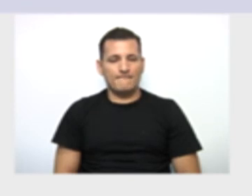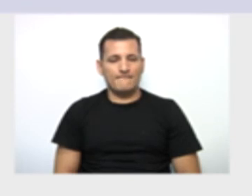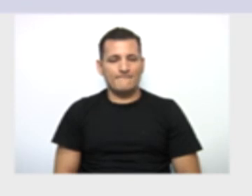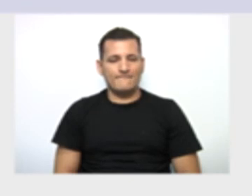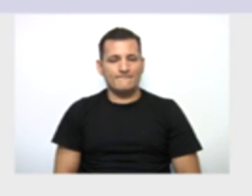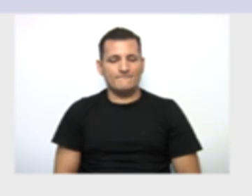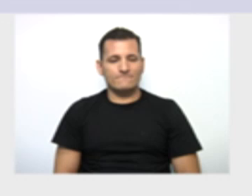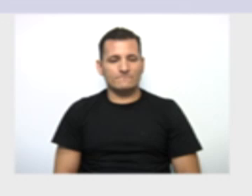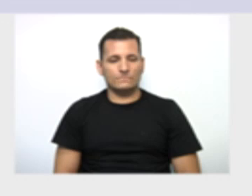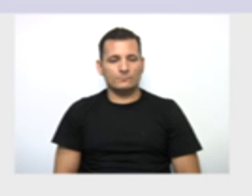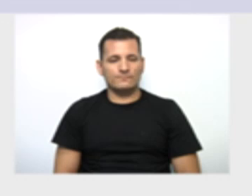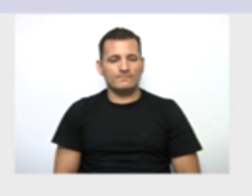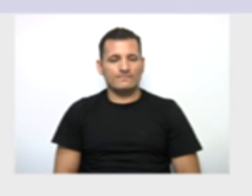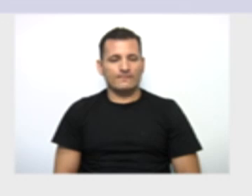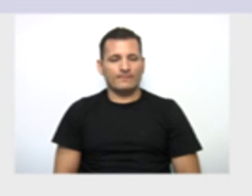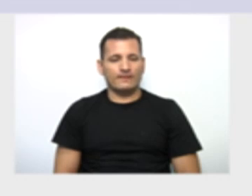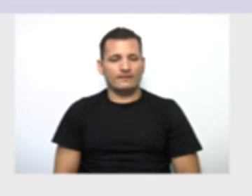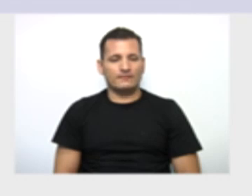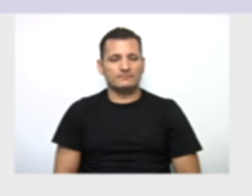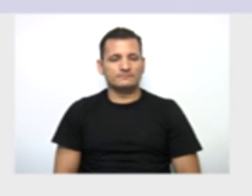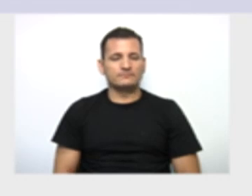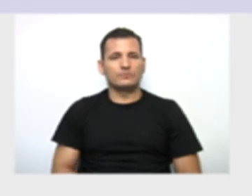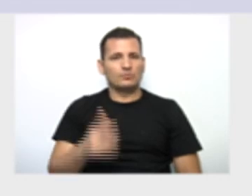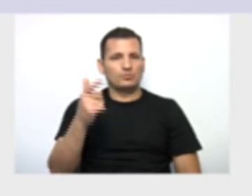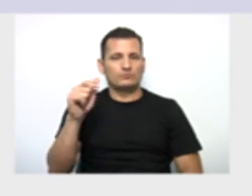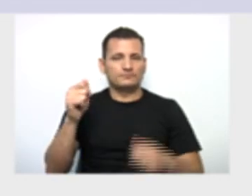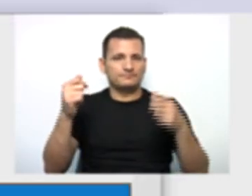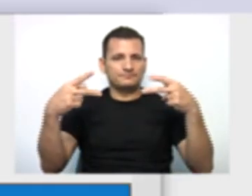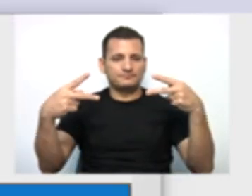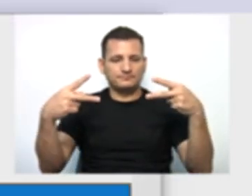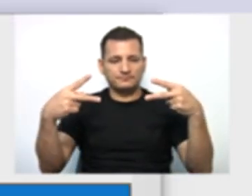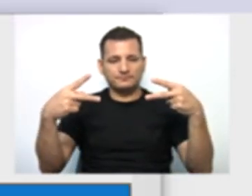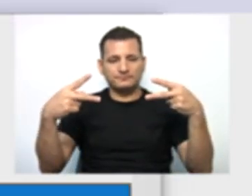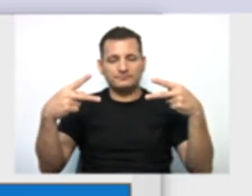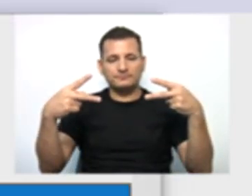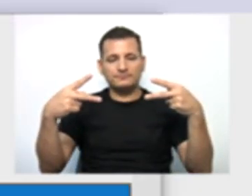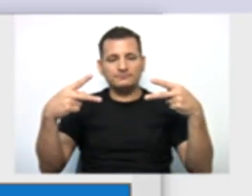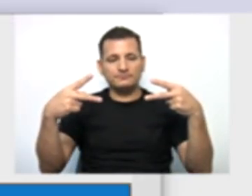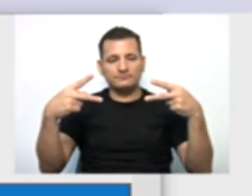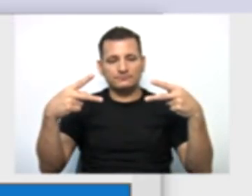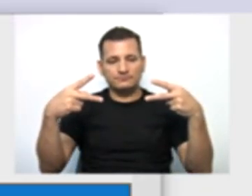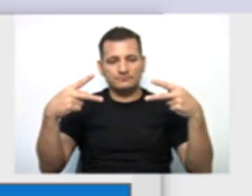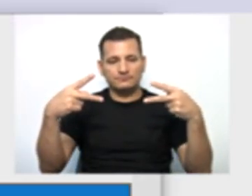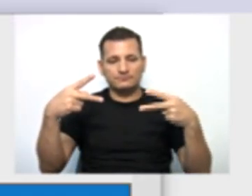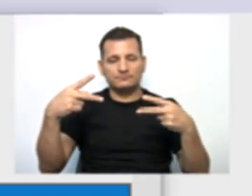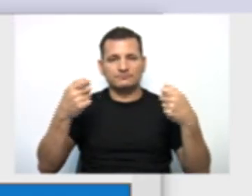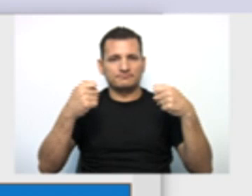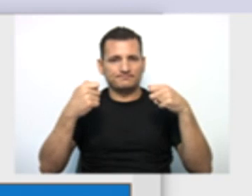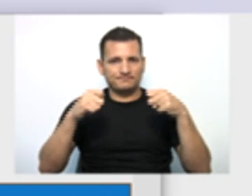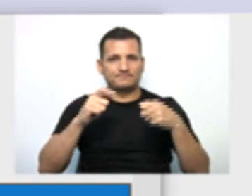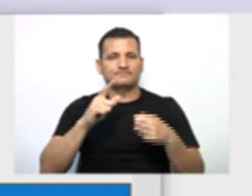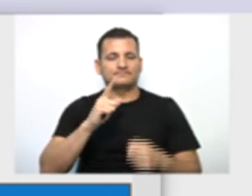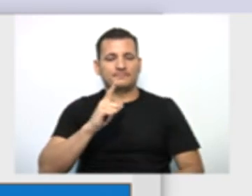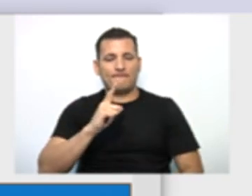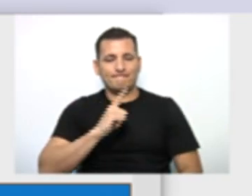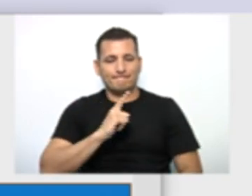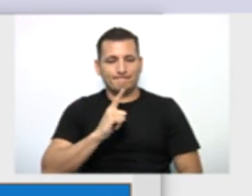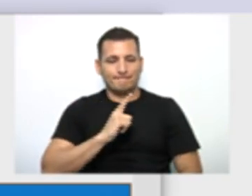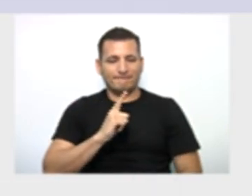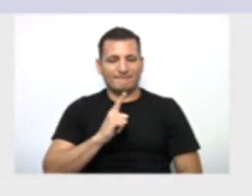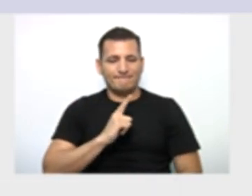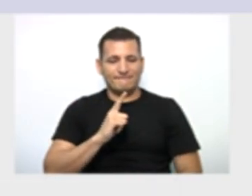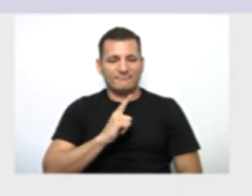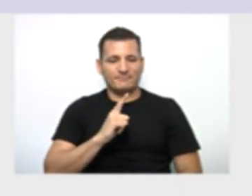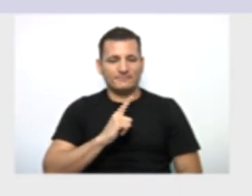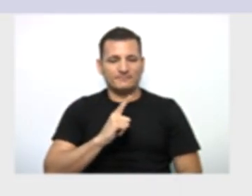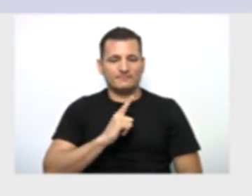documento HTML. Vou criar uma outra tag, também super importante e que deve ter todos,